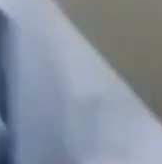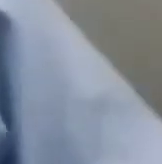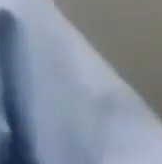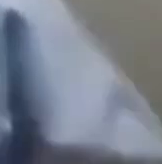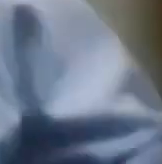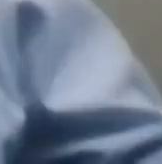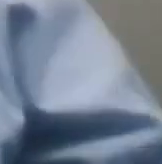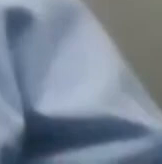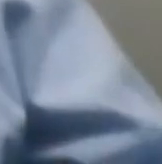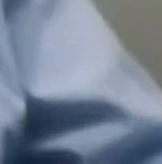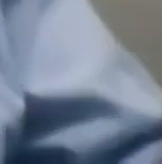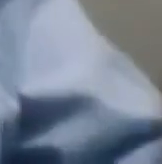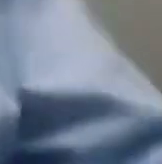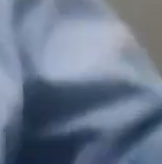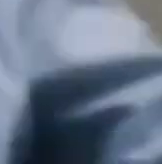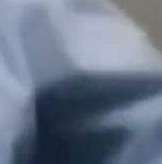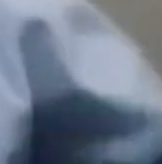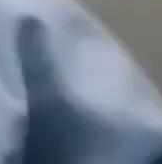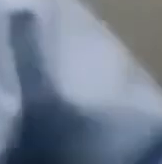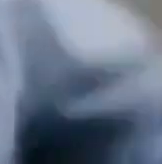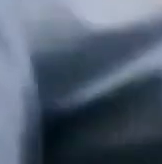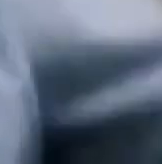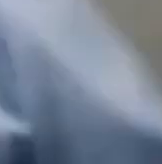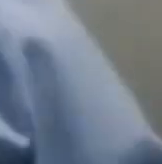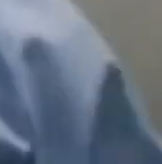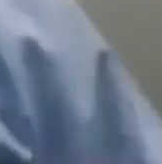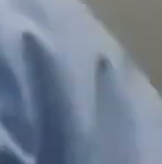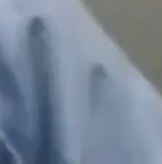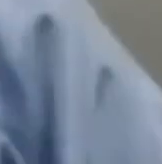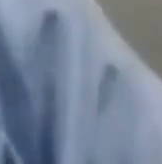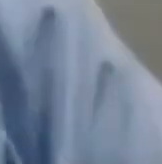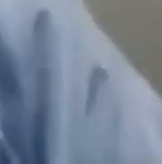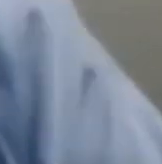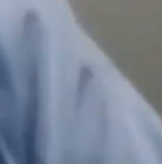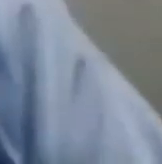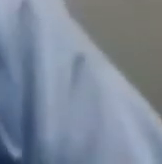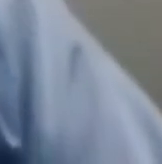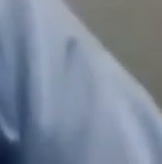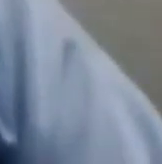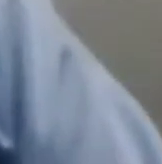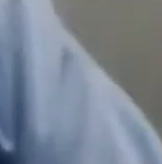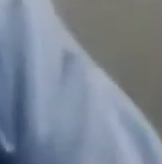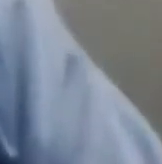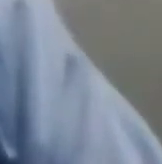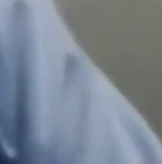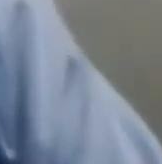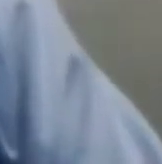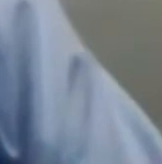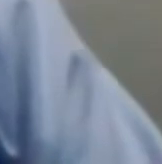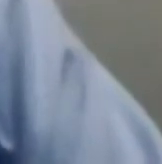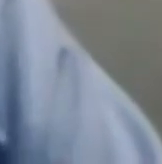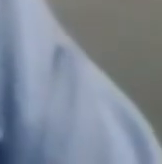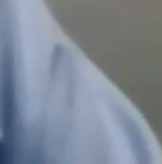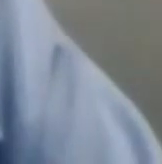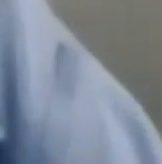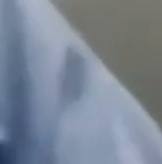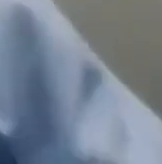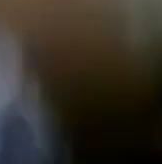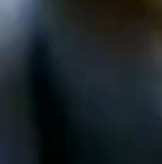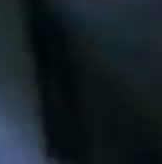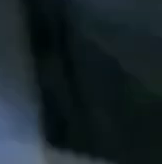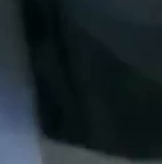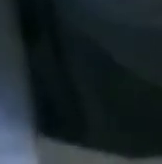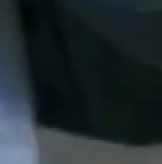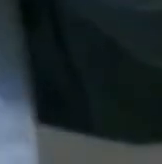secretarias de esporte e trabalhei com secretarias com um orçamento bom, eu sei a diferença. Eu fiquei muito feliz